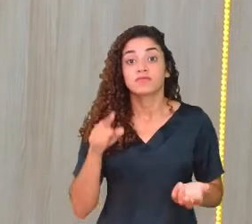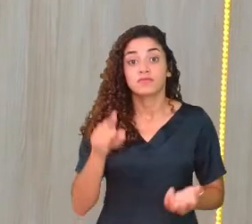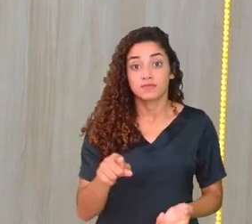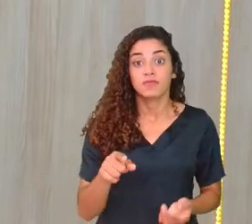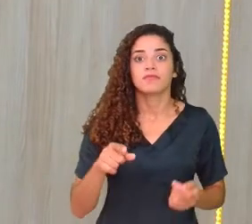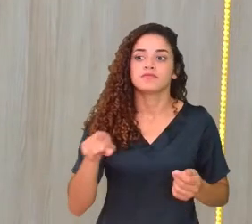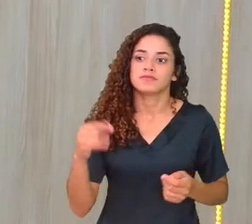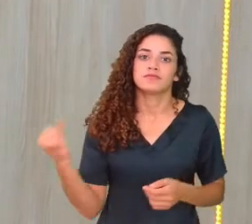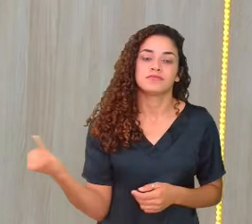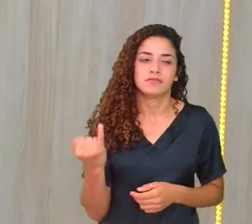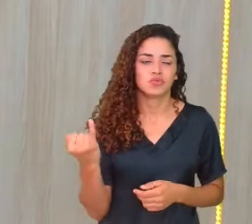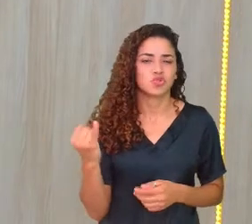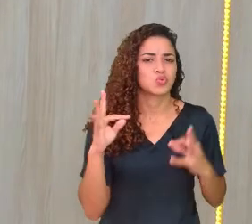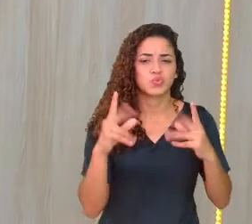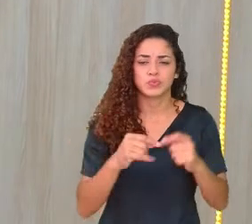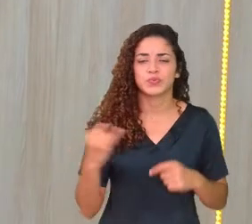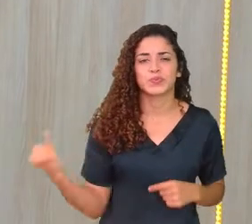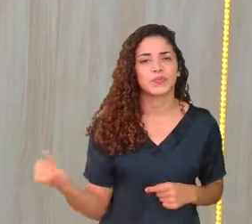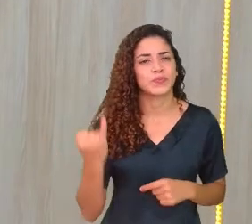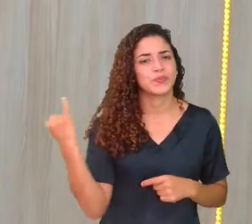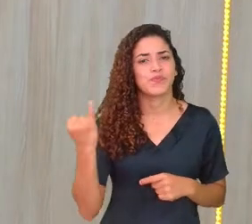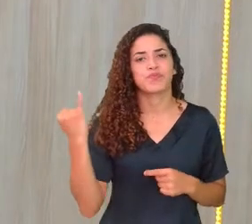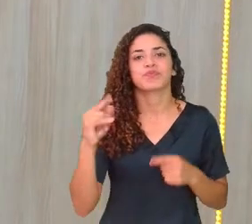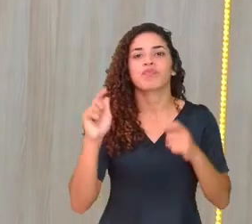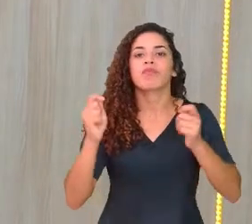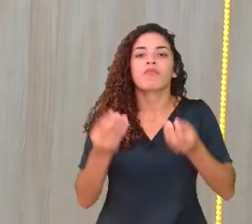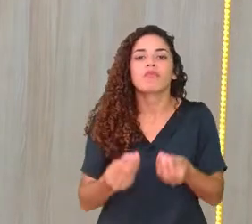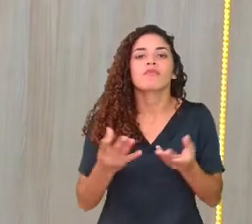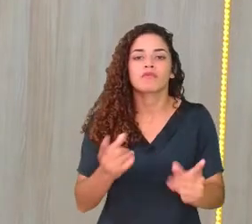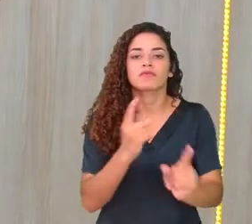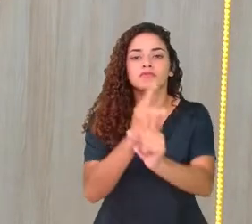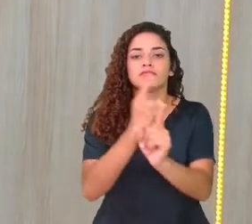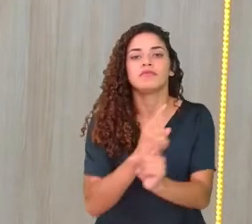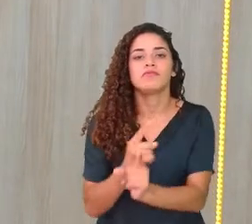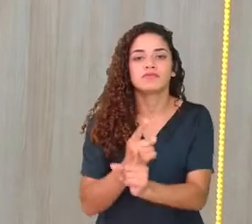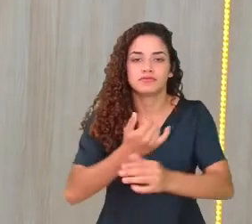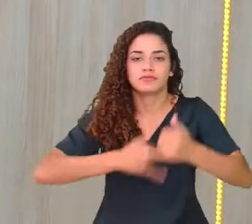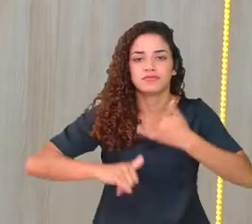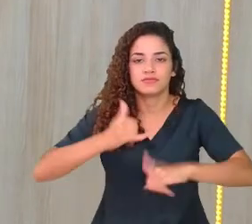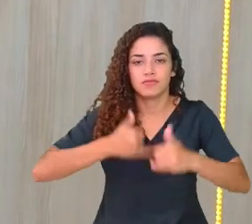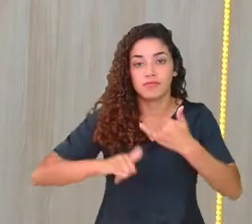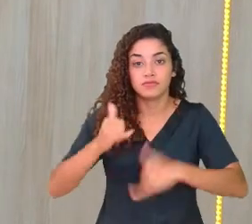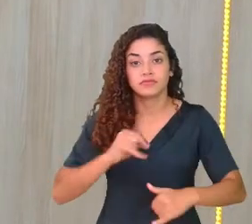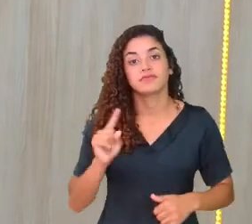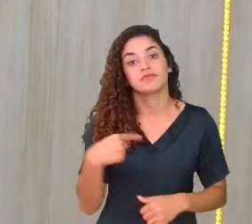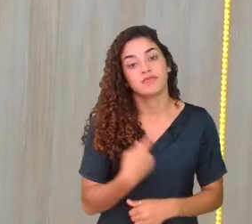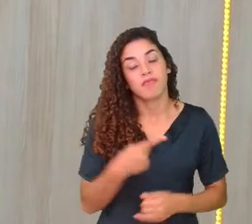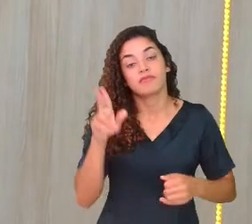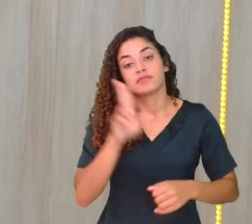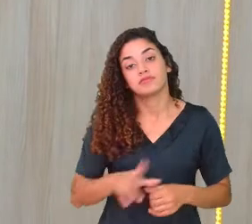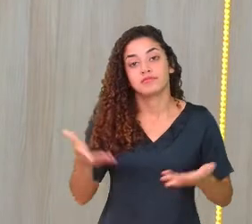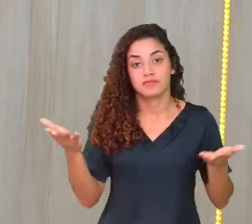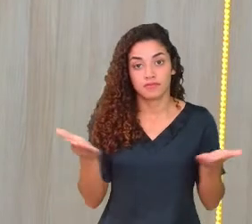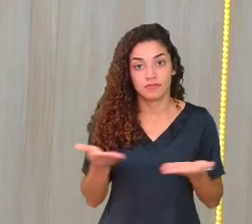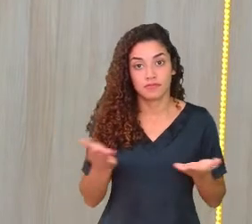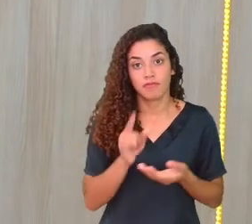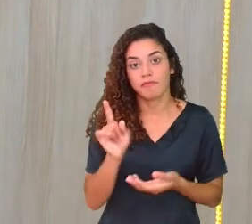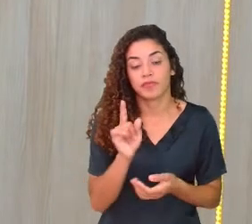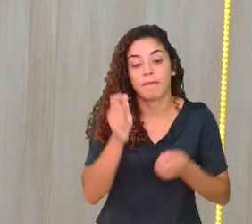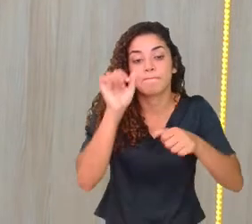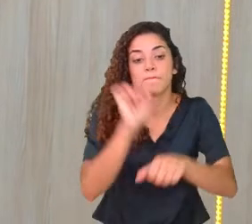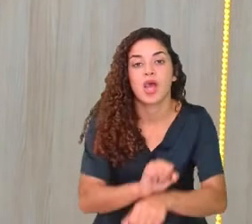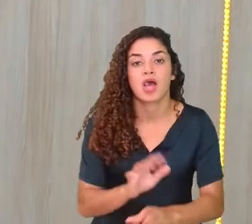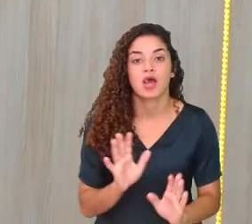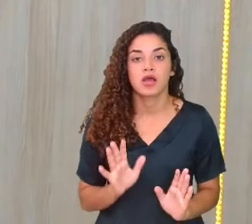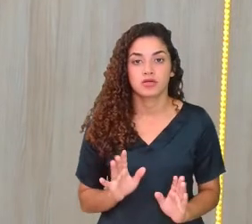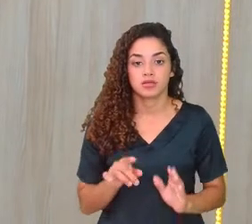muita importância na descoberta da eletricidade que nós utilizamos hoje. Eles não pararam